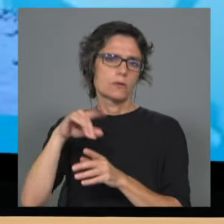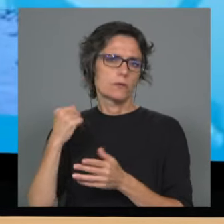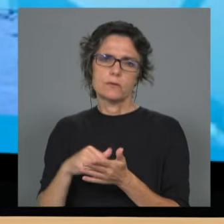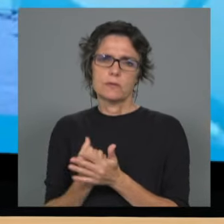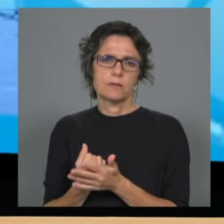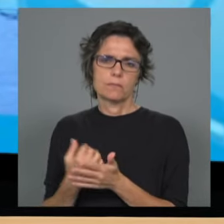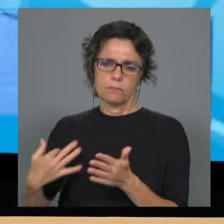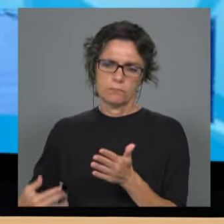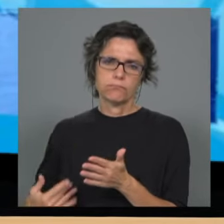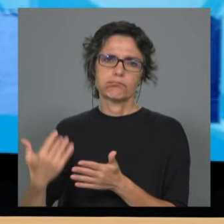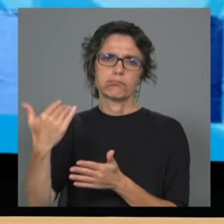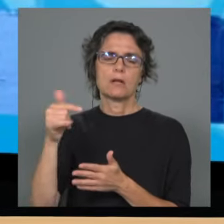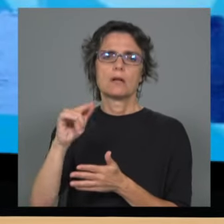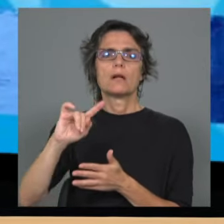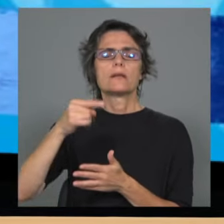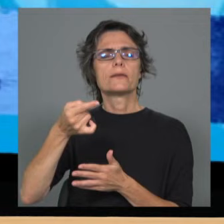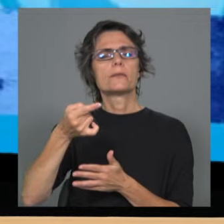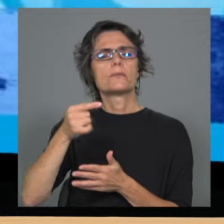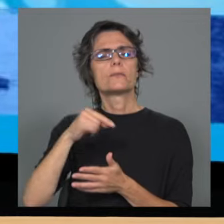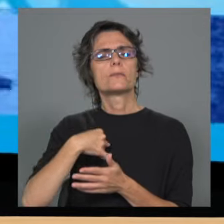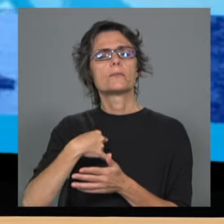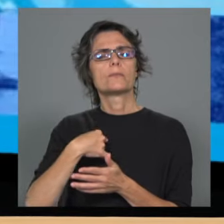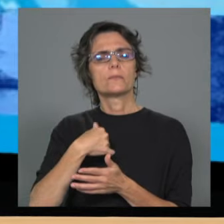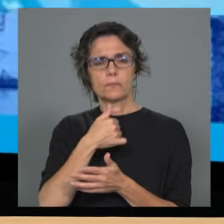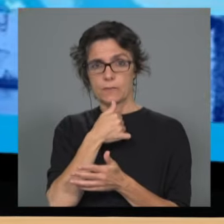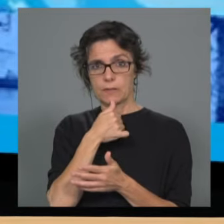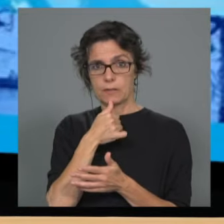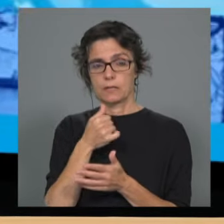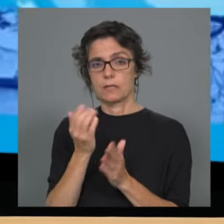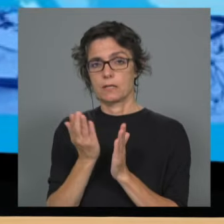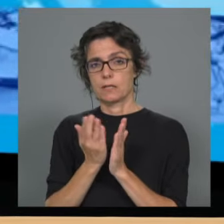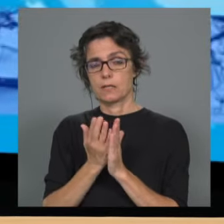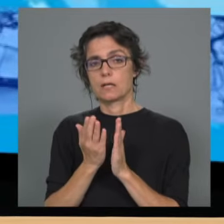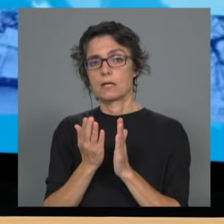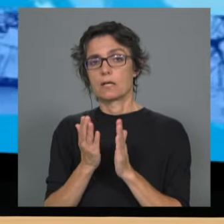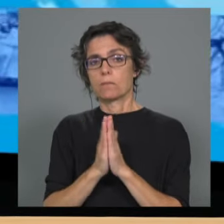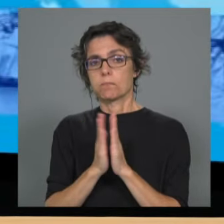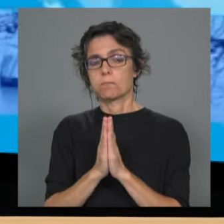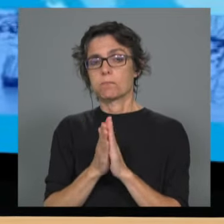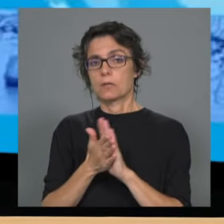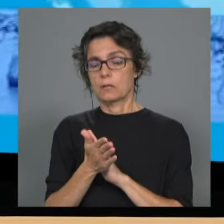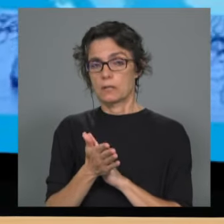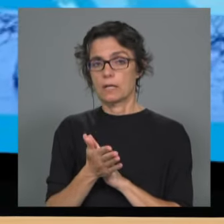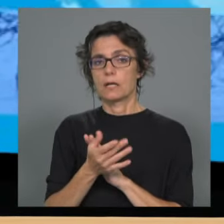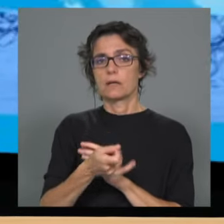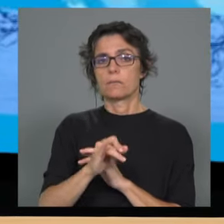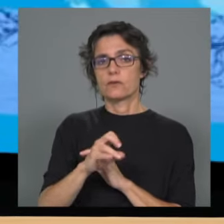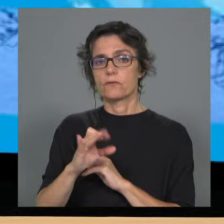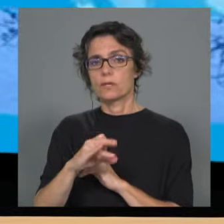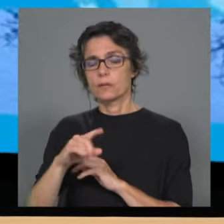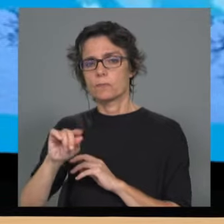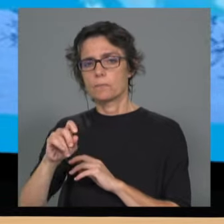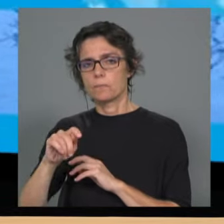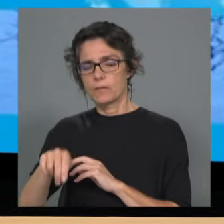Depois desse discernimento, eu entrei no pré-seminário de Penafirme, mas na verdade não